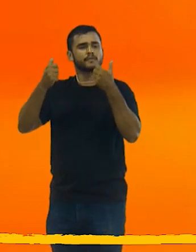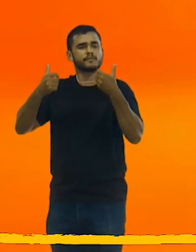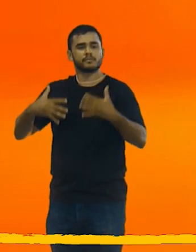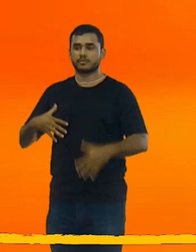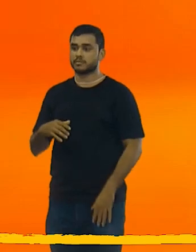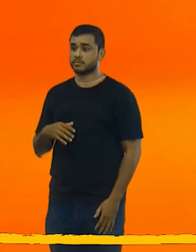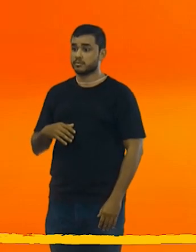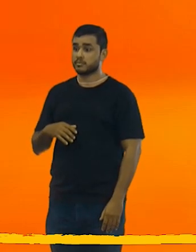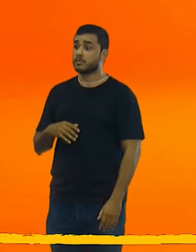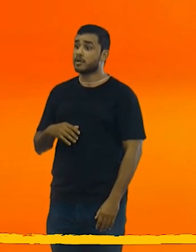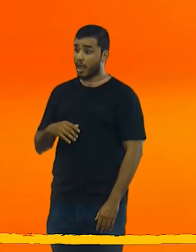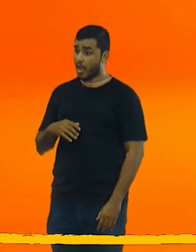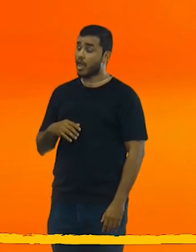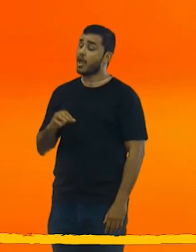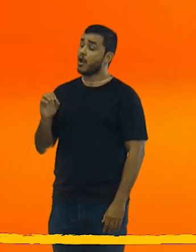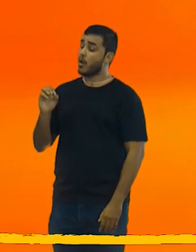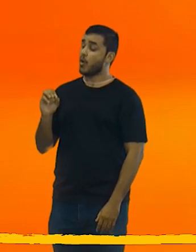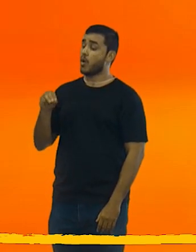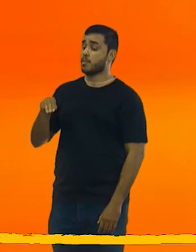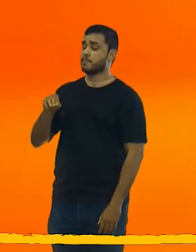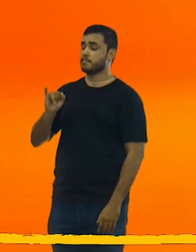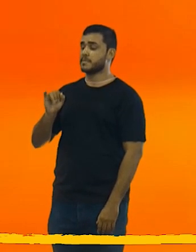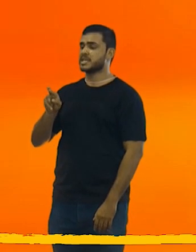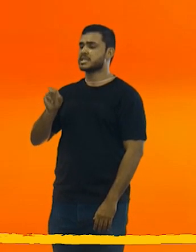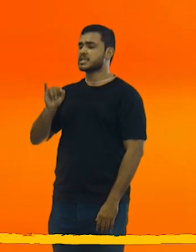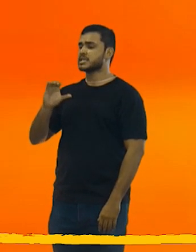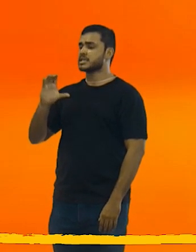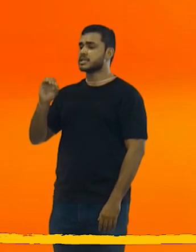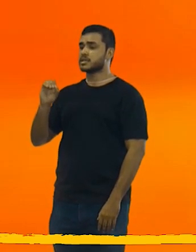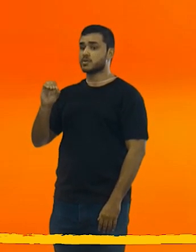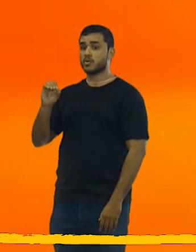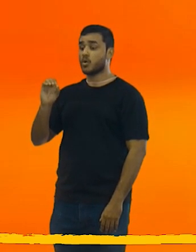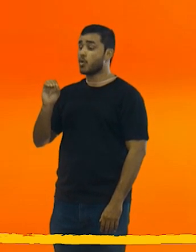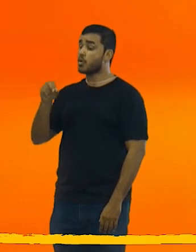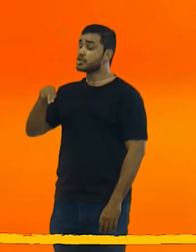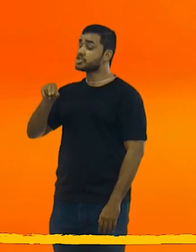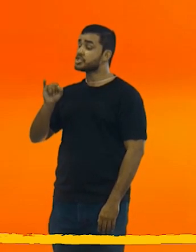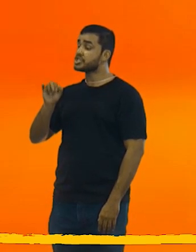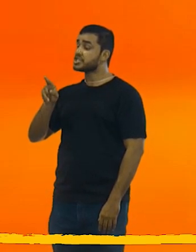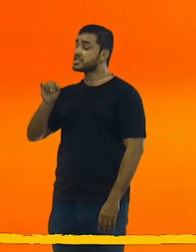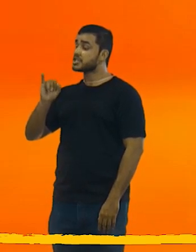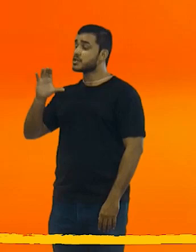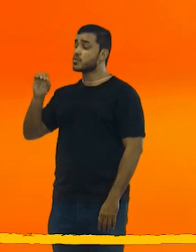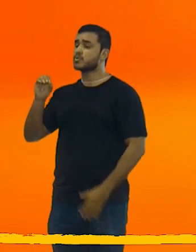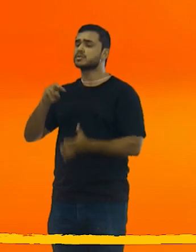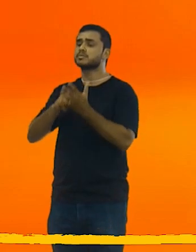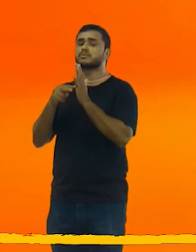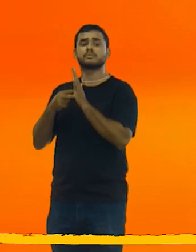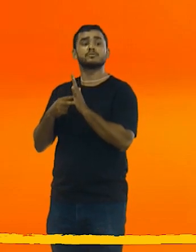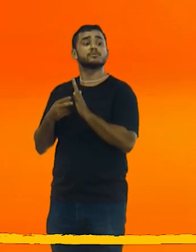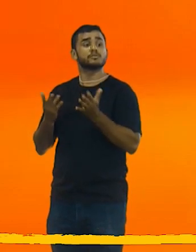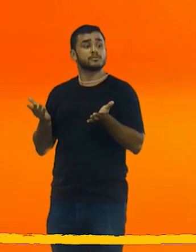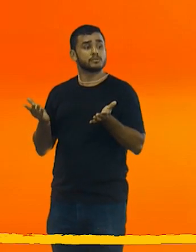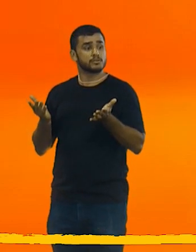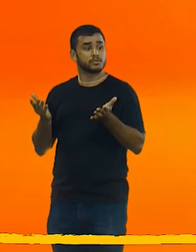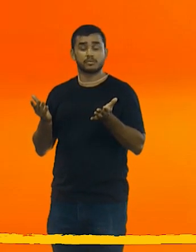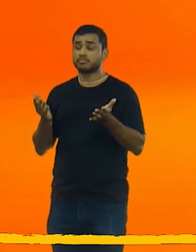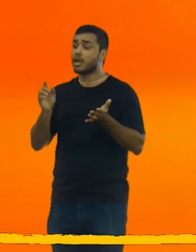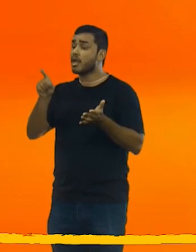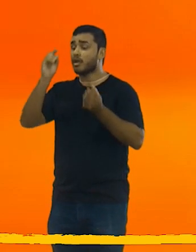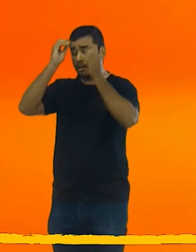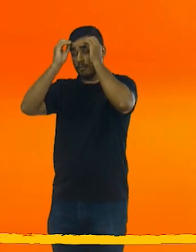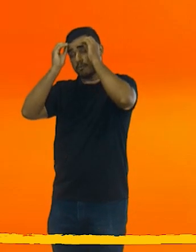onírico. Professor, o que é o onírico? O onírico é o